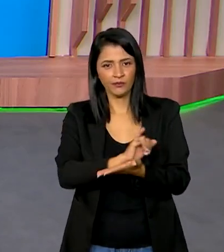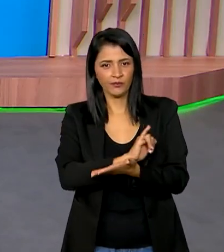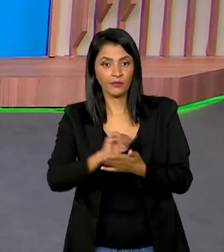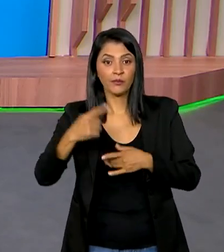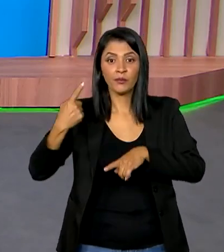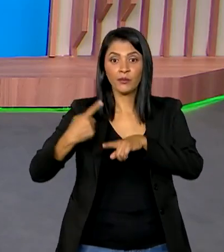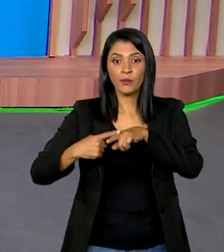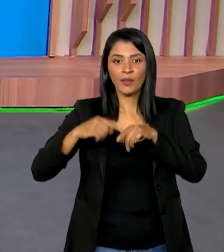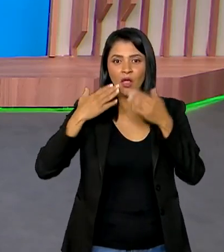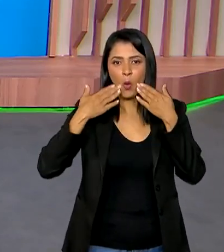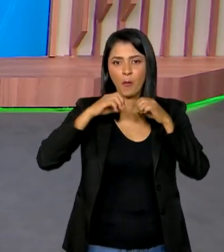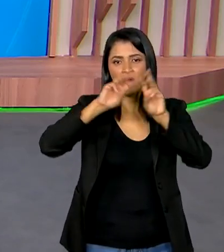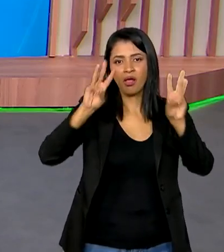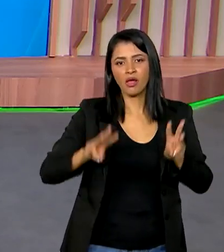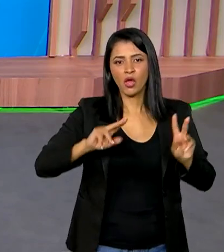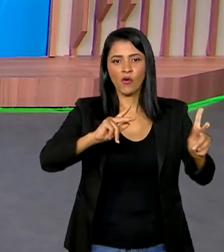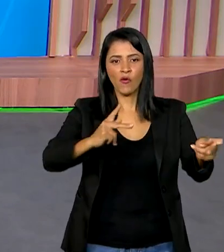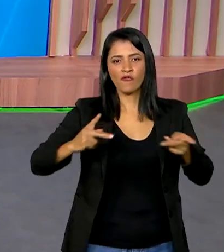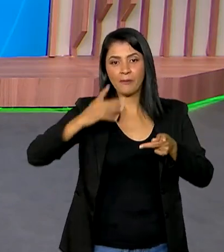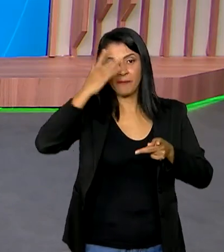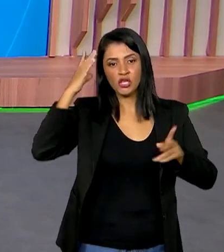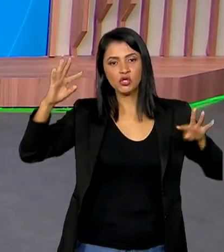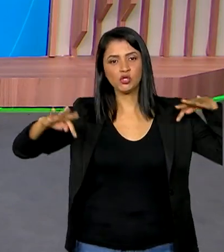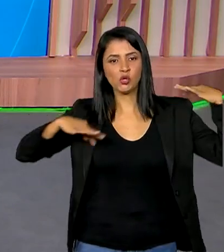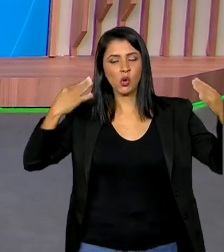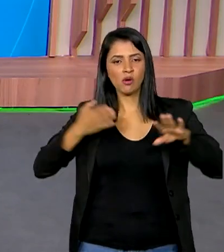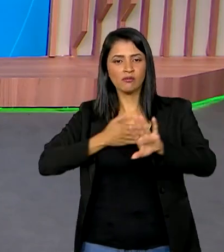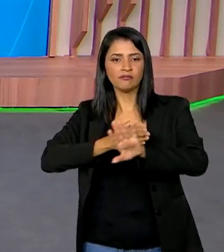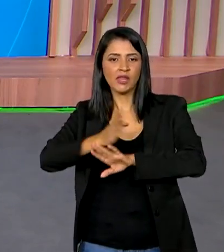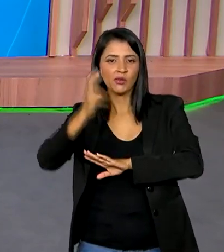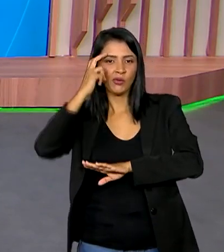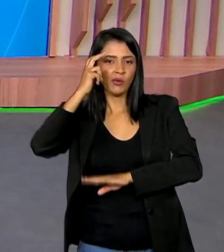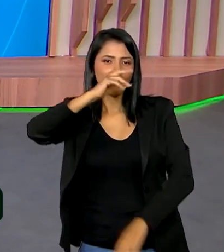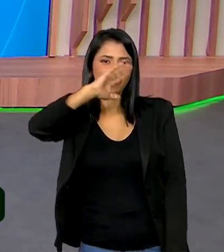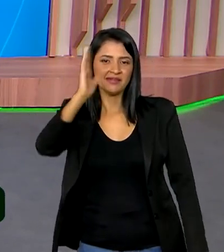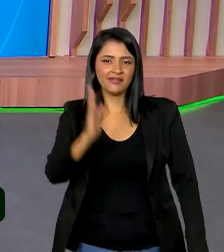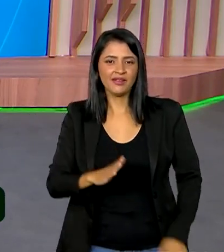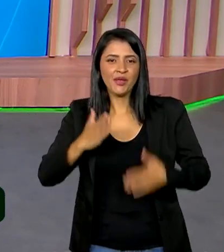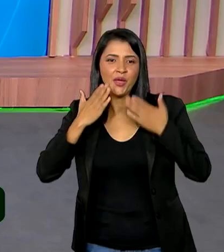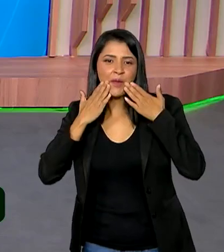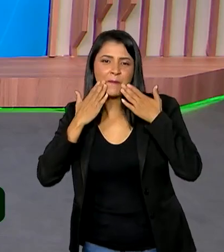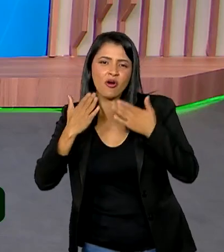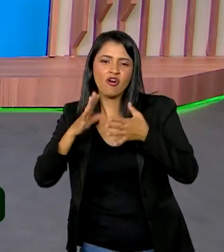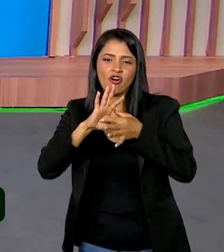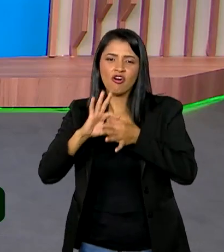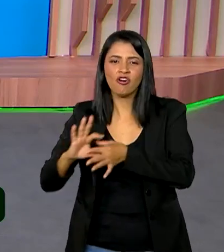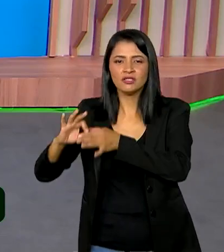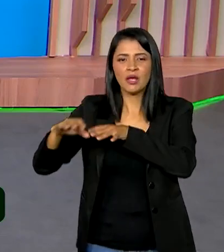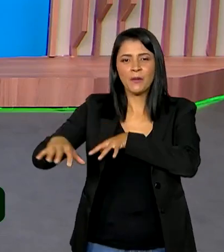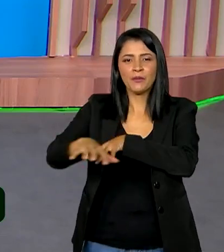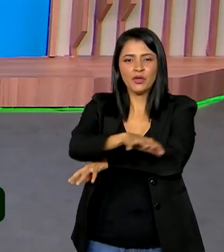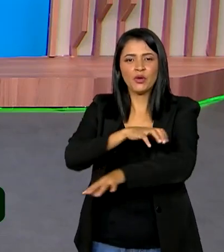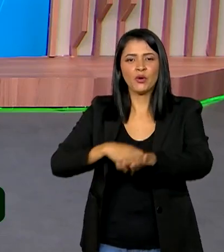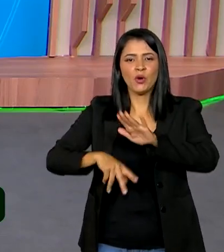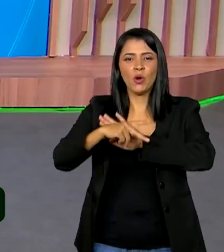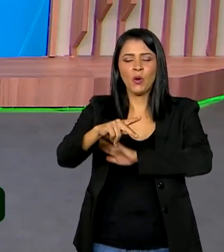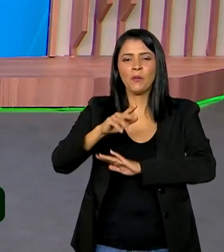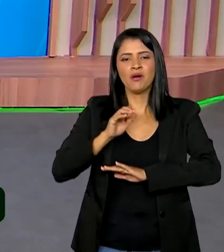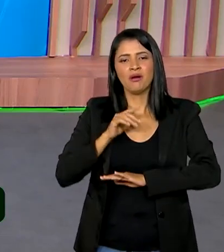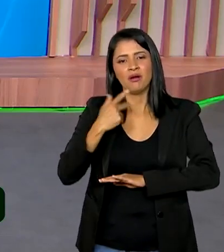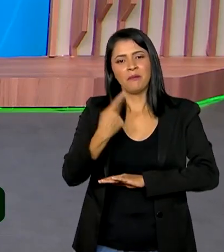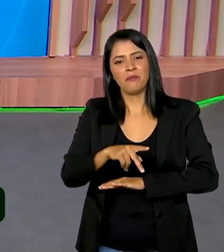adequadas, sustentáveis, que não causam dano ao ambiente, para também contribuir nesse processo